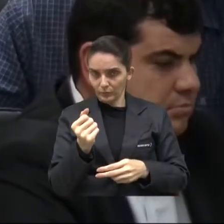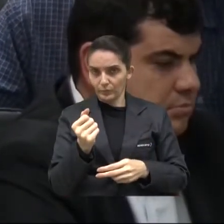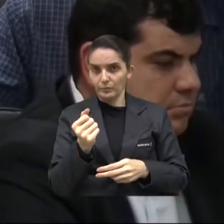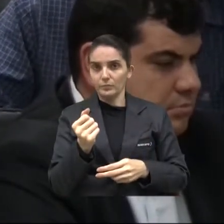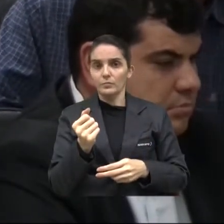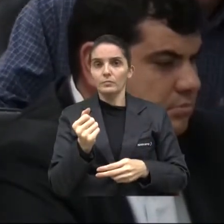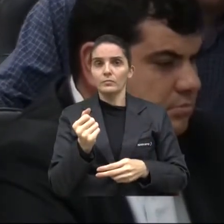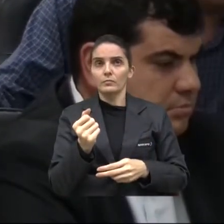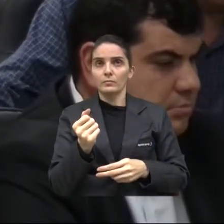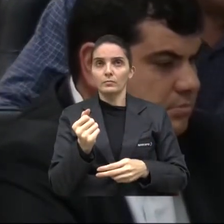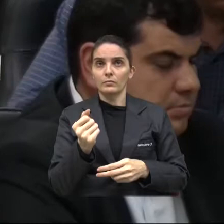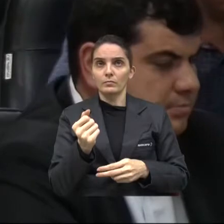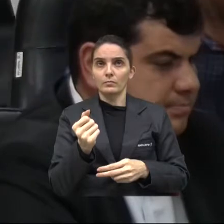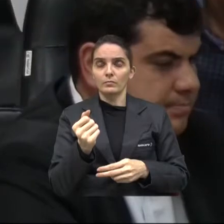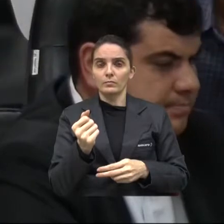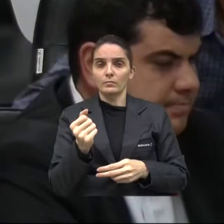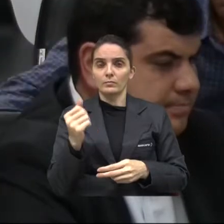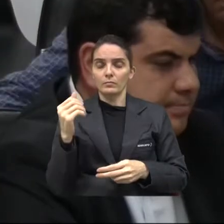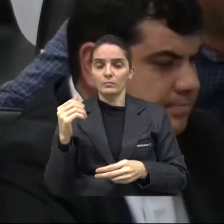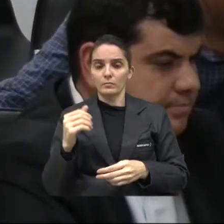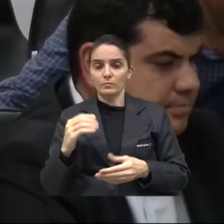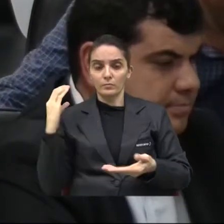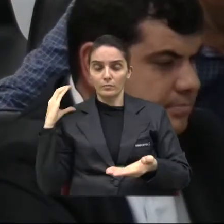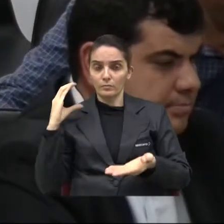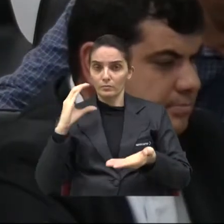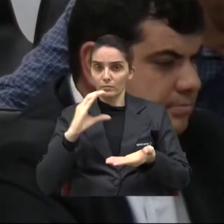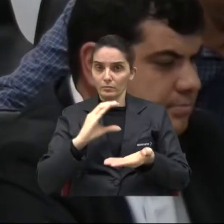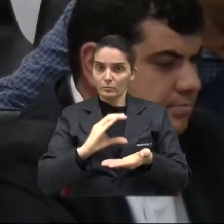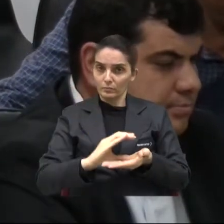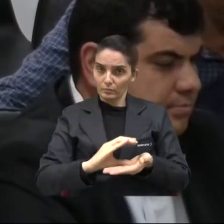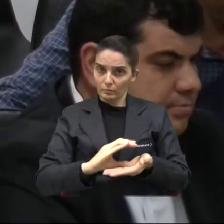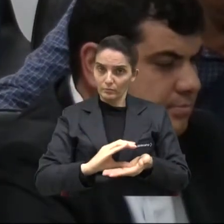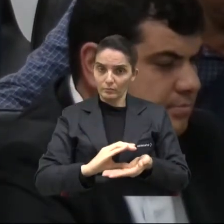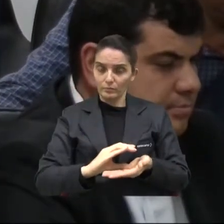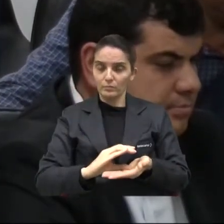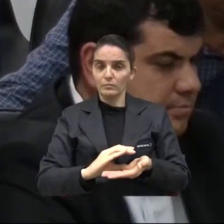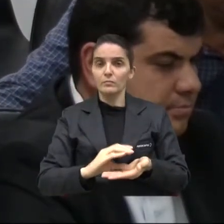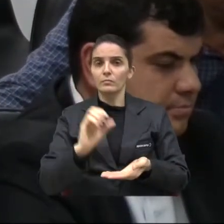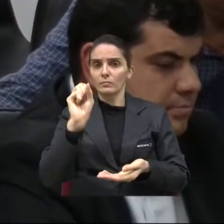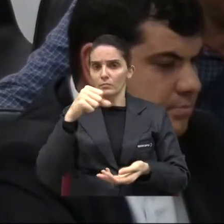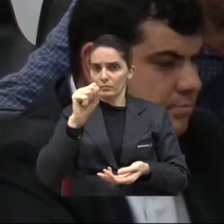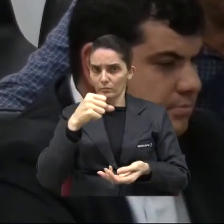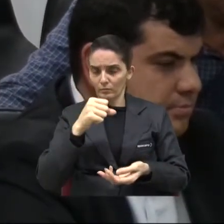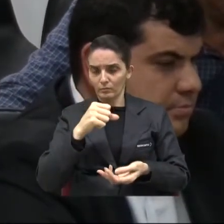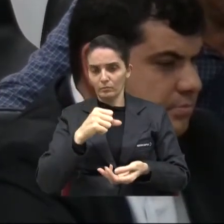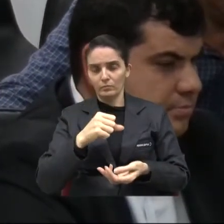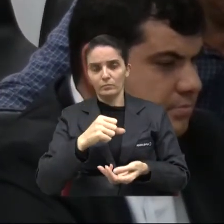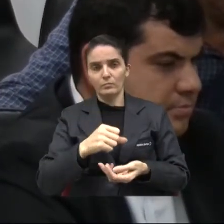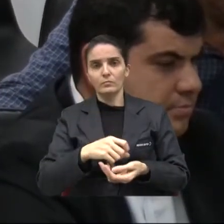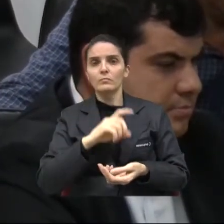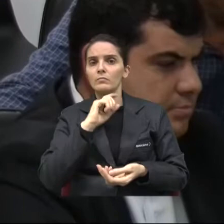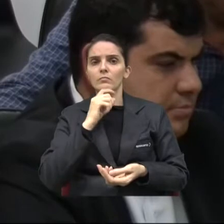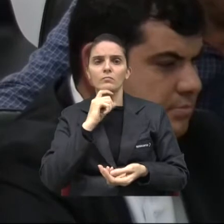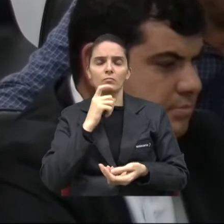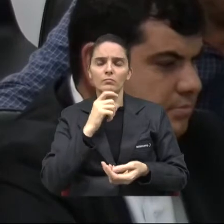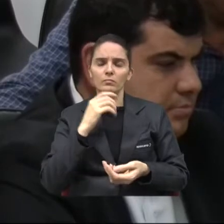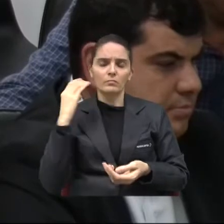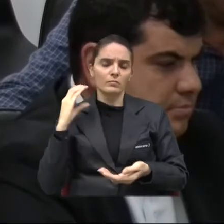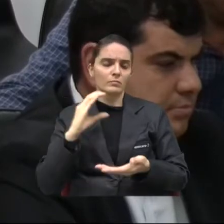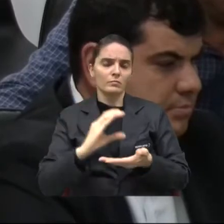vai adquirir de quem ele vai adquirir, ele vai fazer um investimento, e logicamente, vereadora Érica, ninguém investe nada, constrói